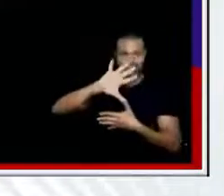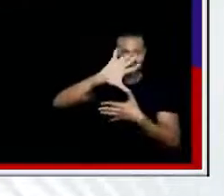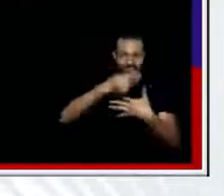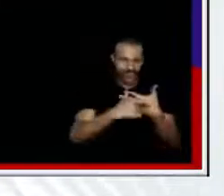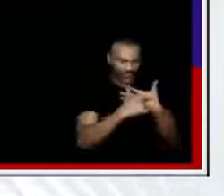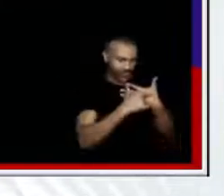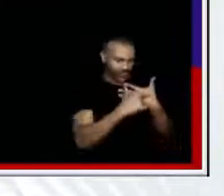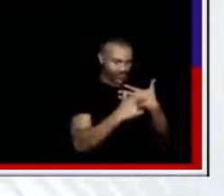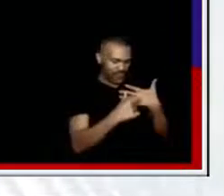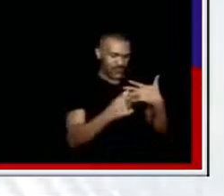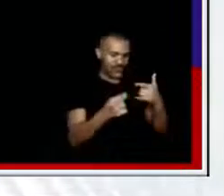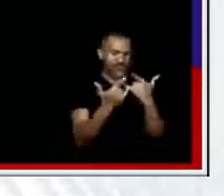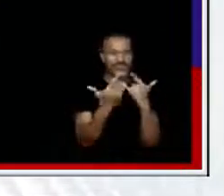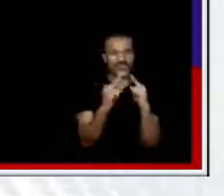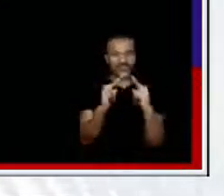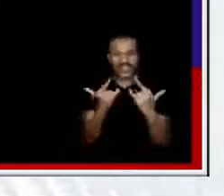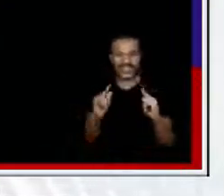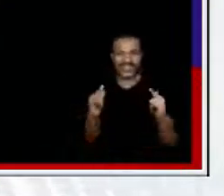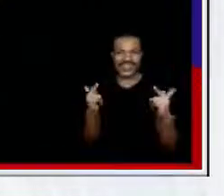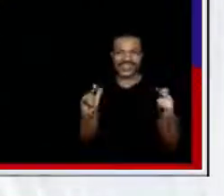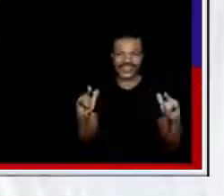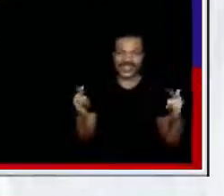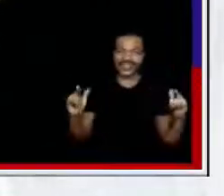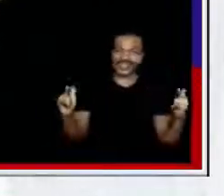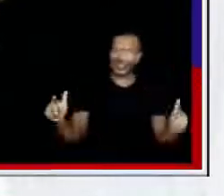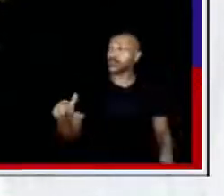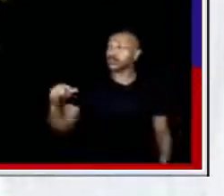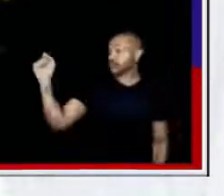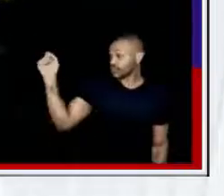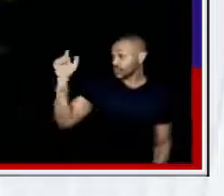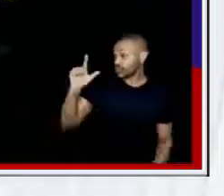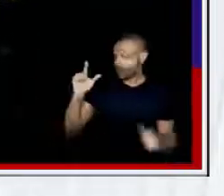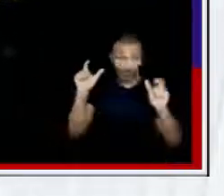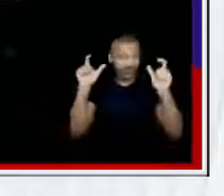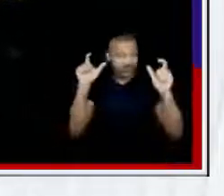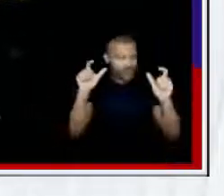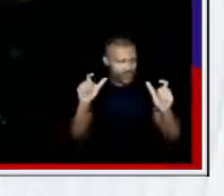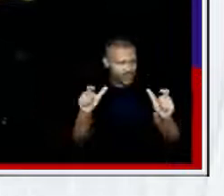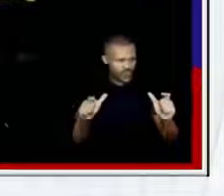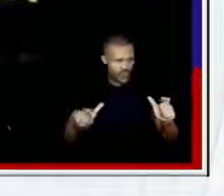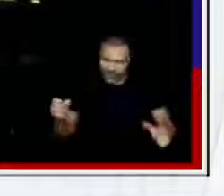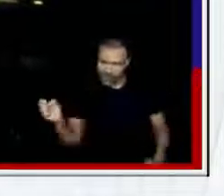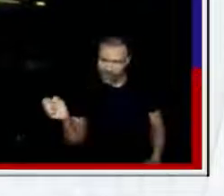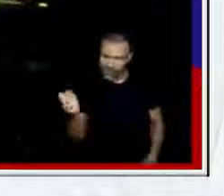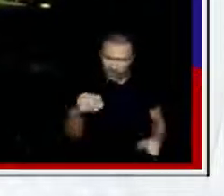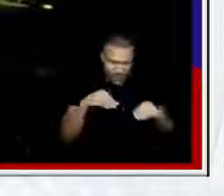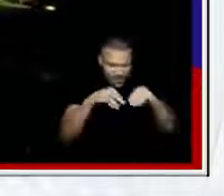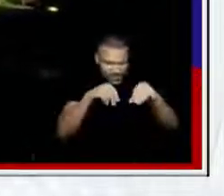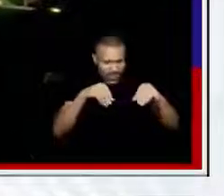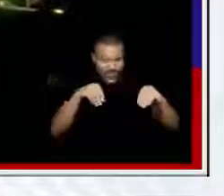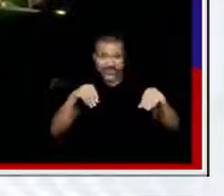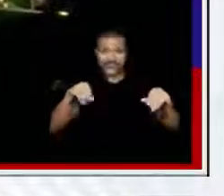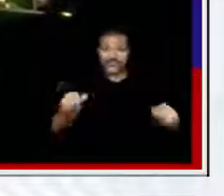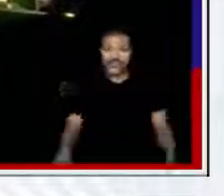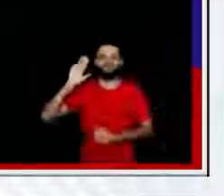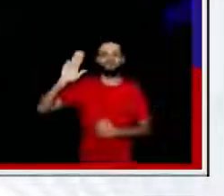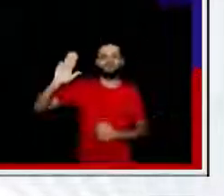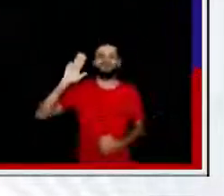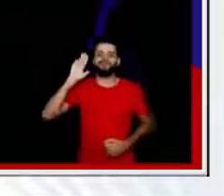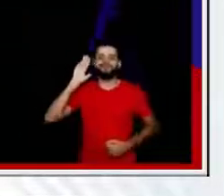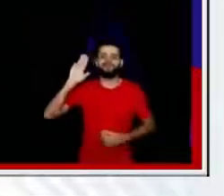solicitado para a festa do trabalhador. Se foi convidado outras pessoas a participarem com relação ao que foi lá